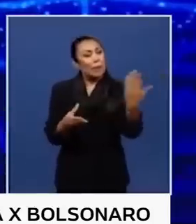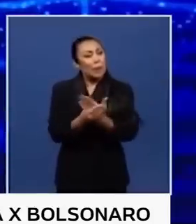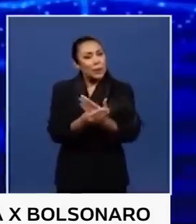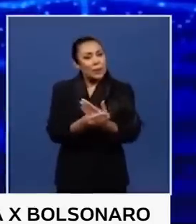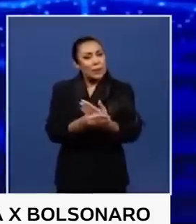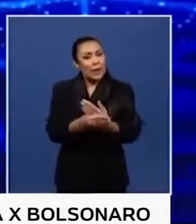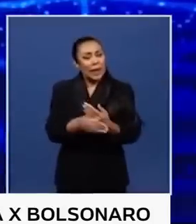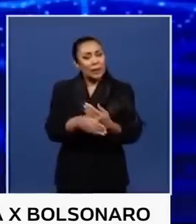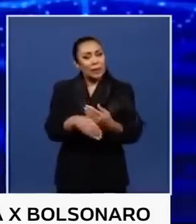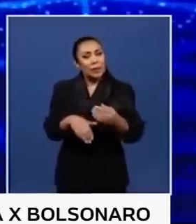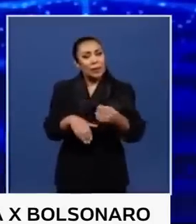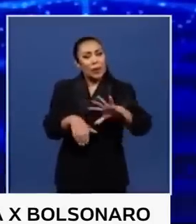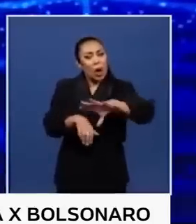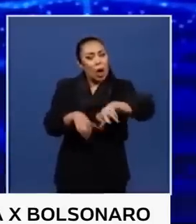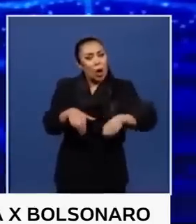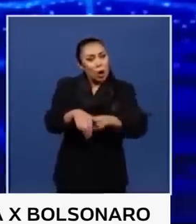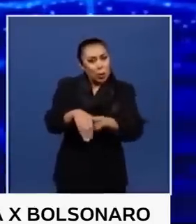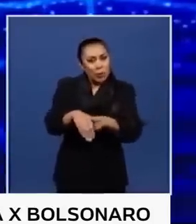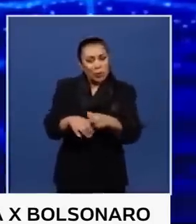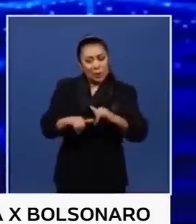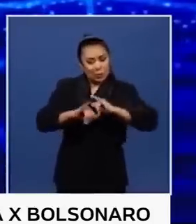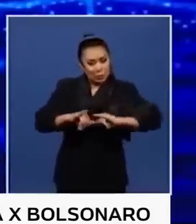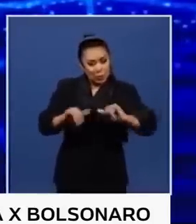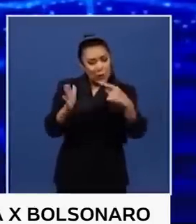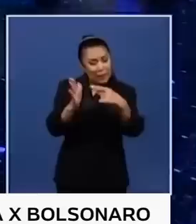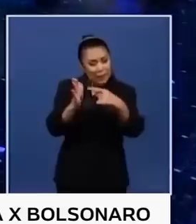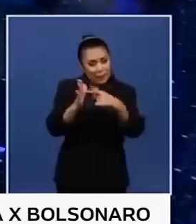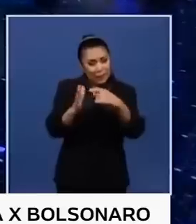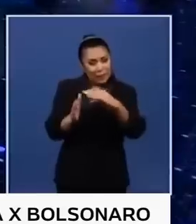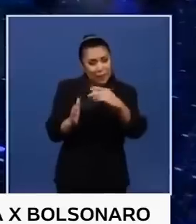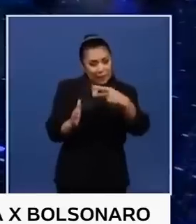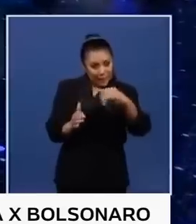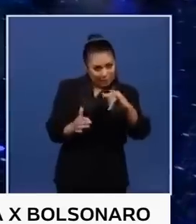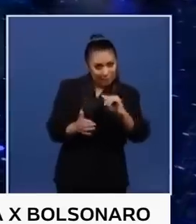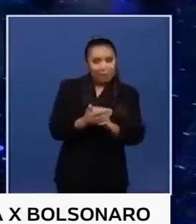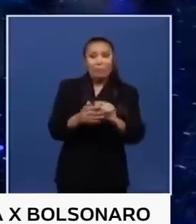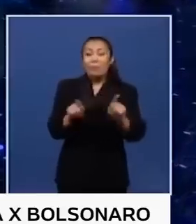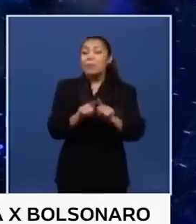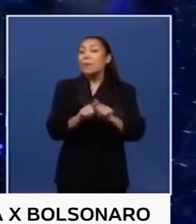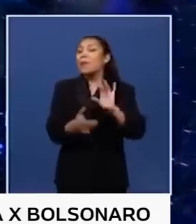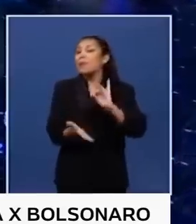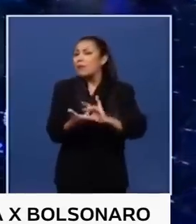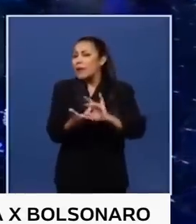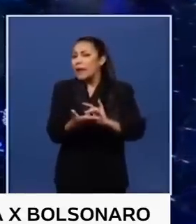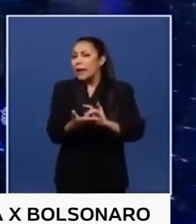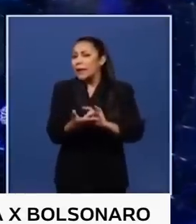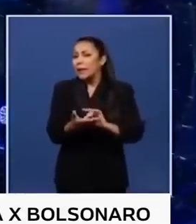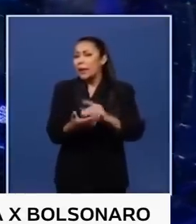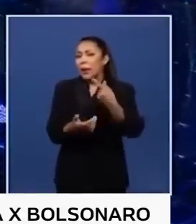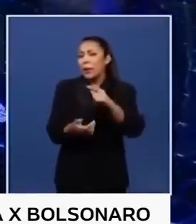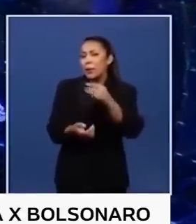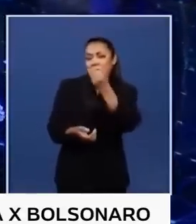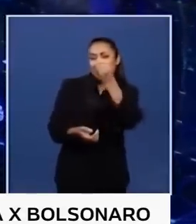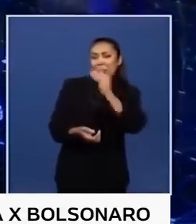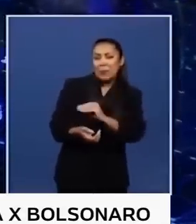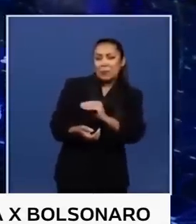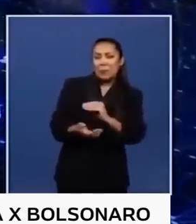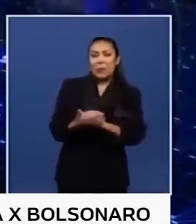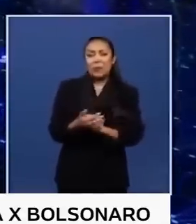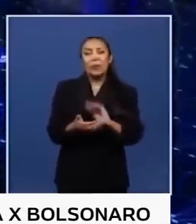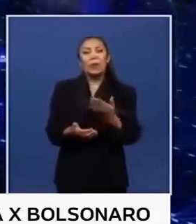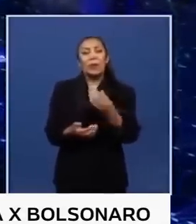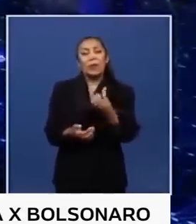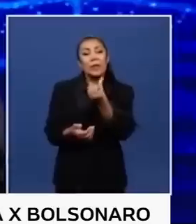corrupção definido e denunciado pela CPI. E o fato concreto é que a sua negligência fez com